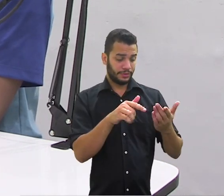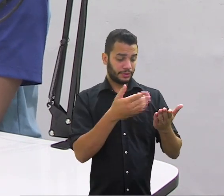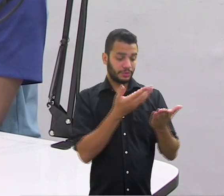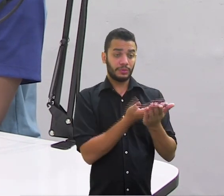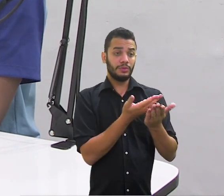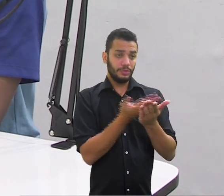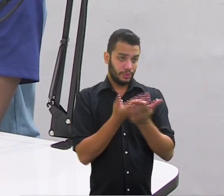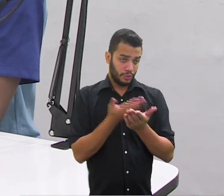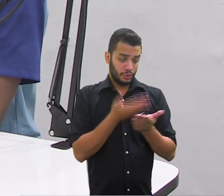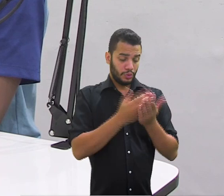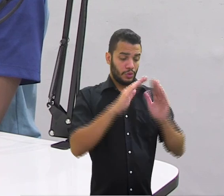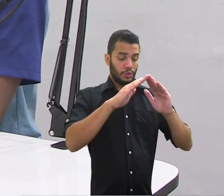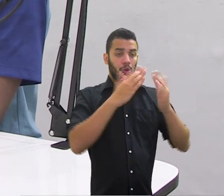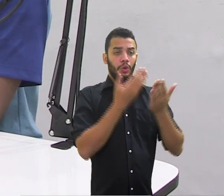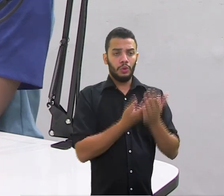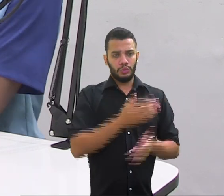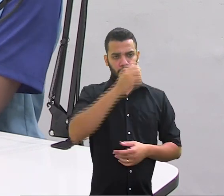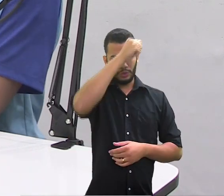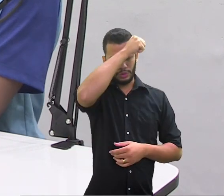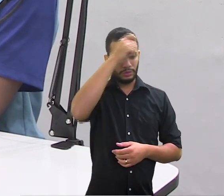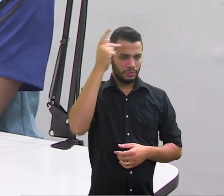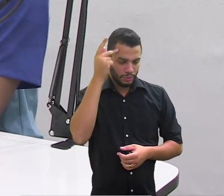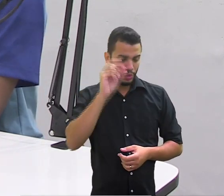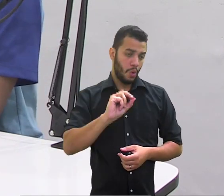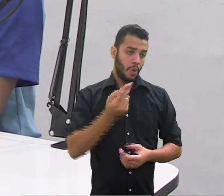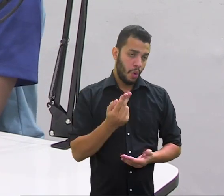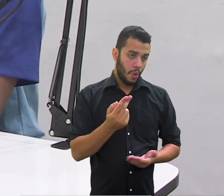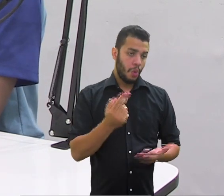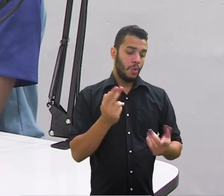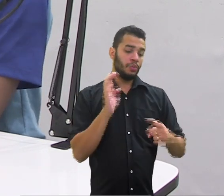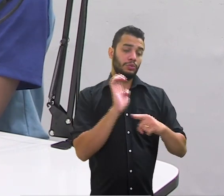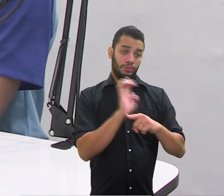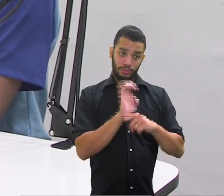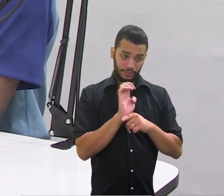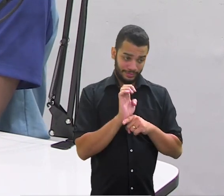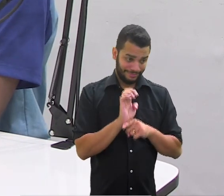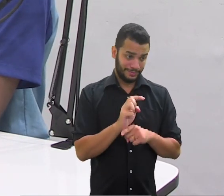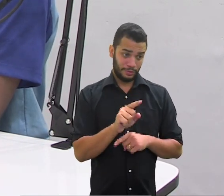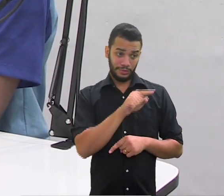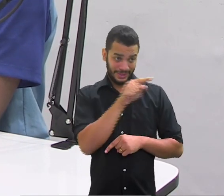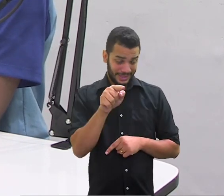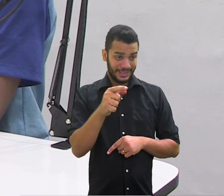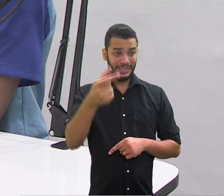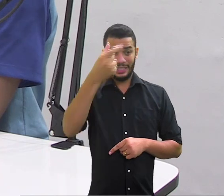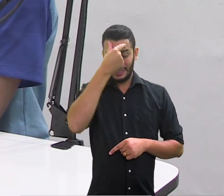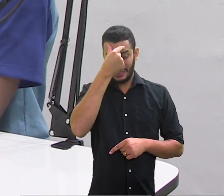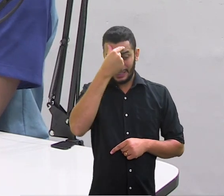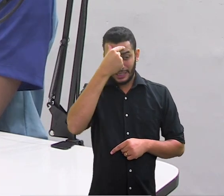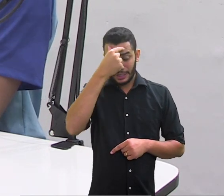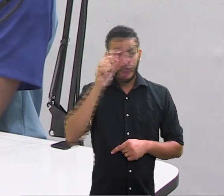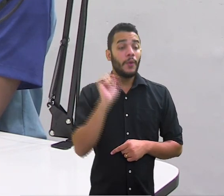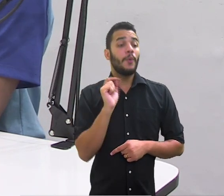acabar destruindo. E isso é um assunto que tem que ser abordado dentro das escolas. Porque nas escolas, assim, muitas vezes a gente pensa